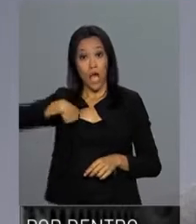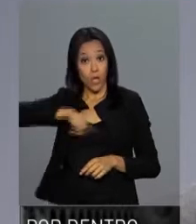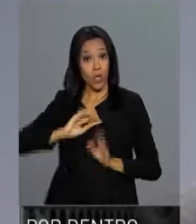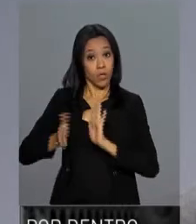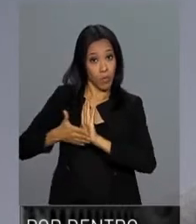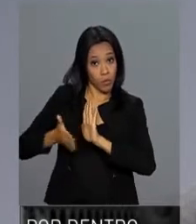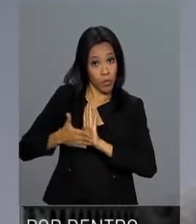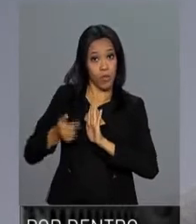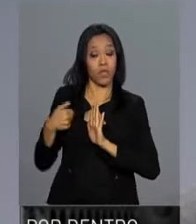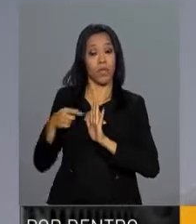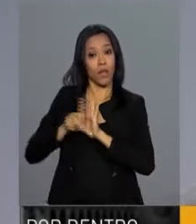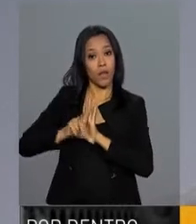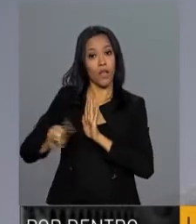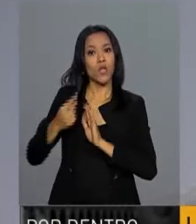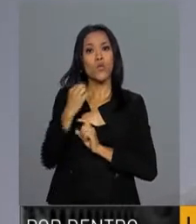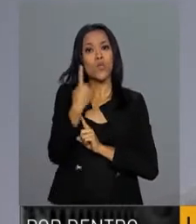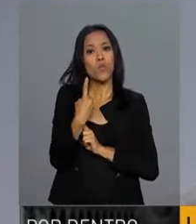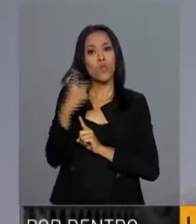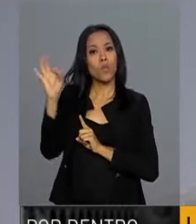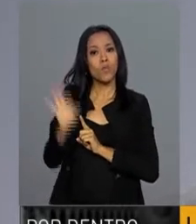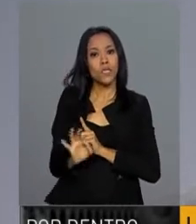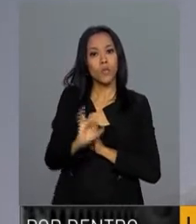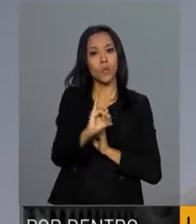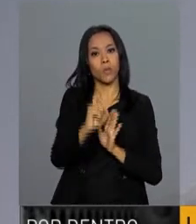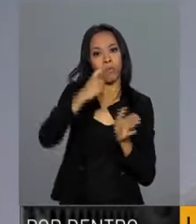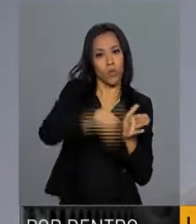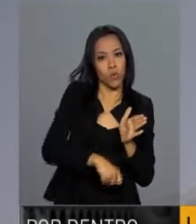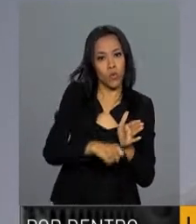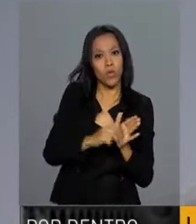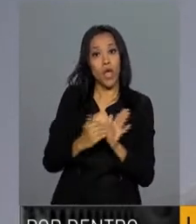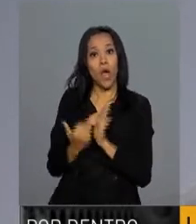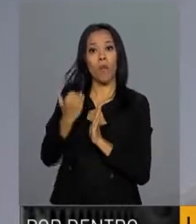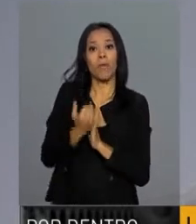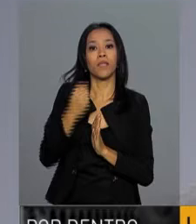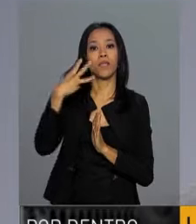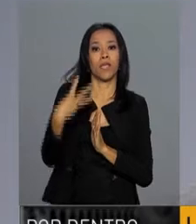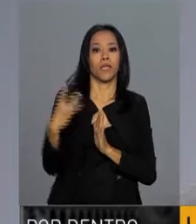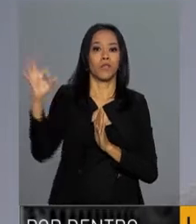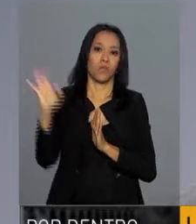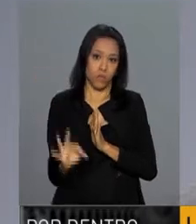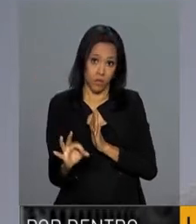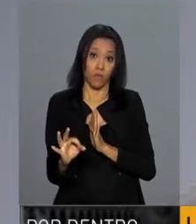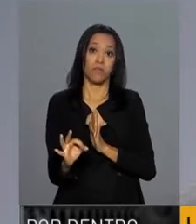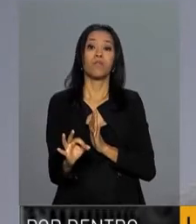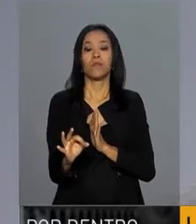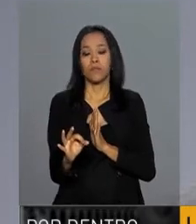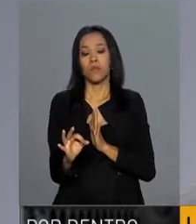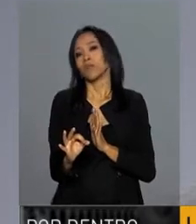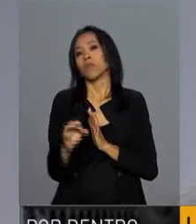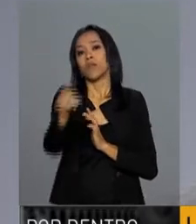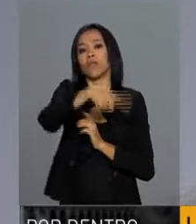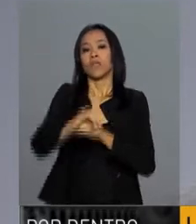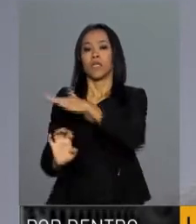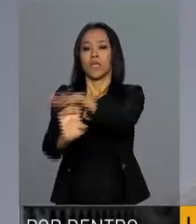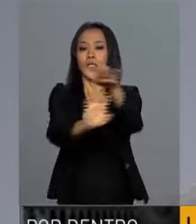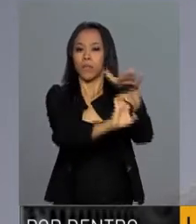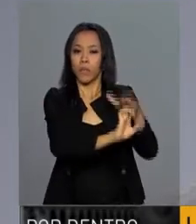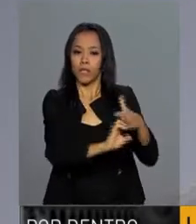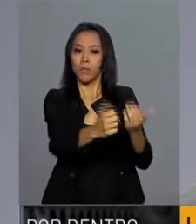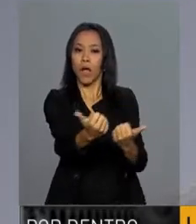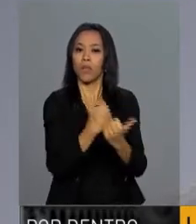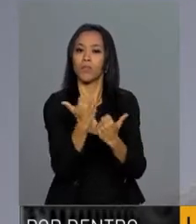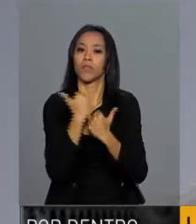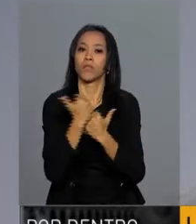a lei passa de 1% do imposto devido para 3 por cento do imposto devido das empresas a capacidade contributiva